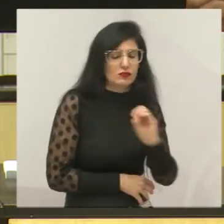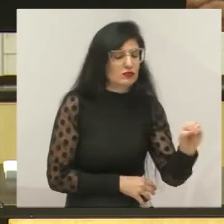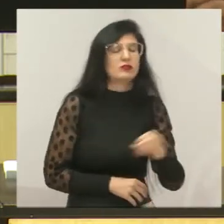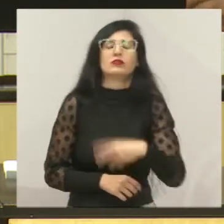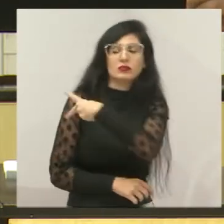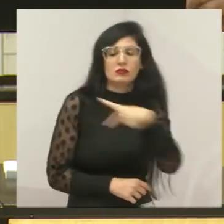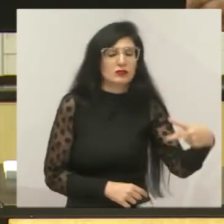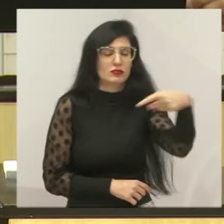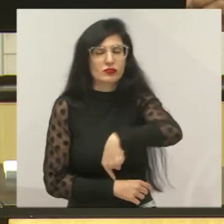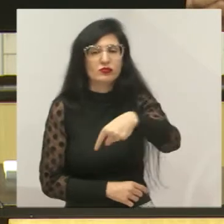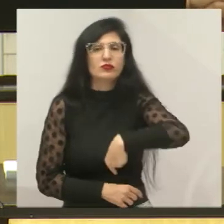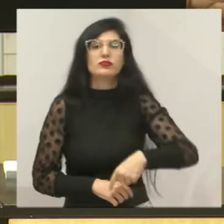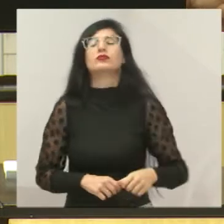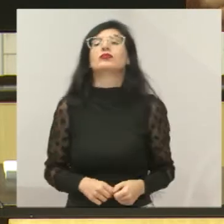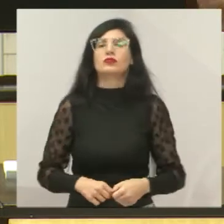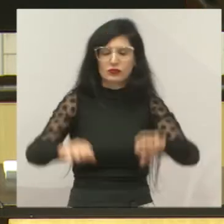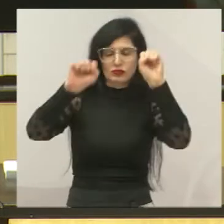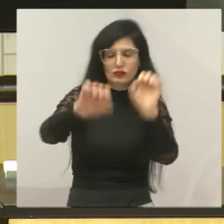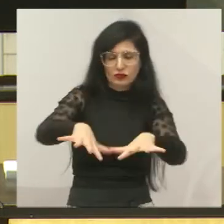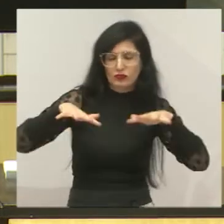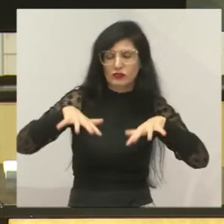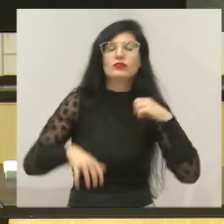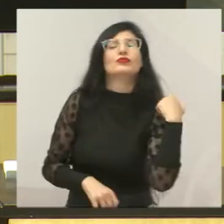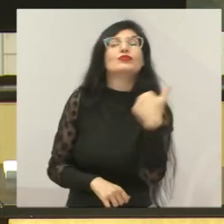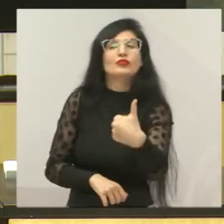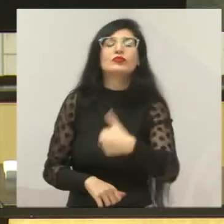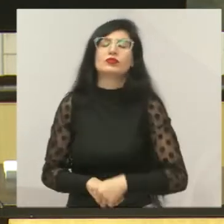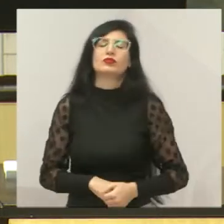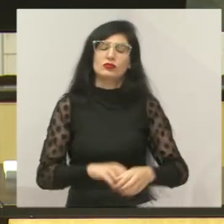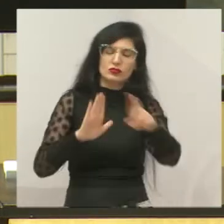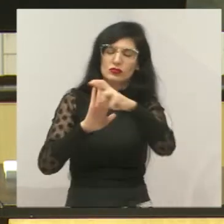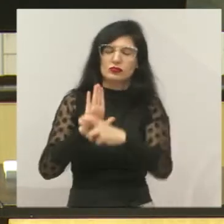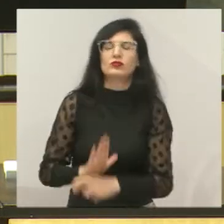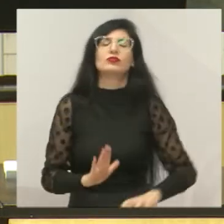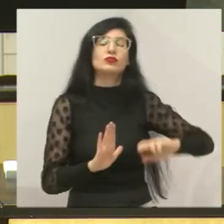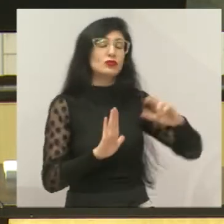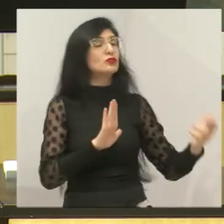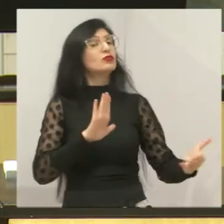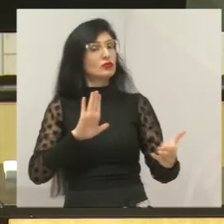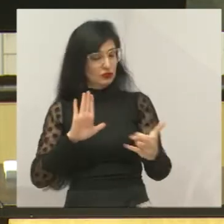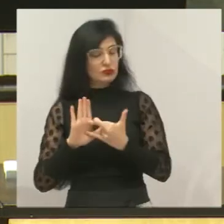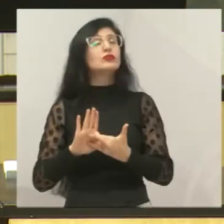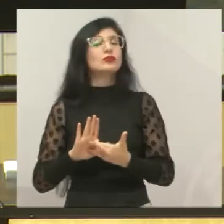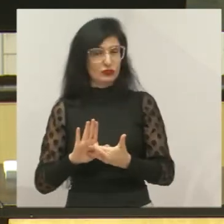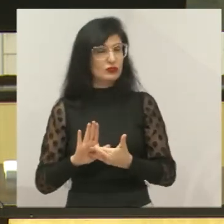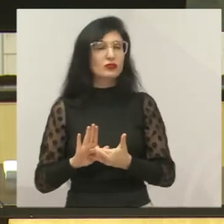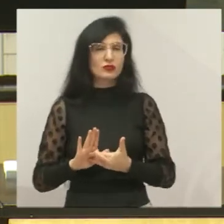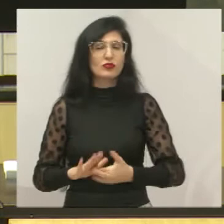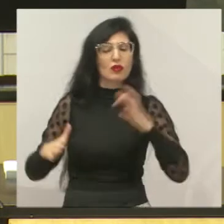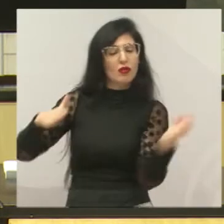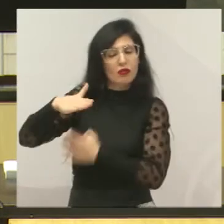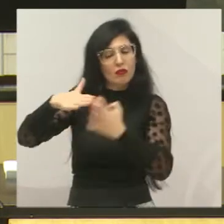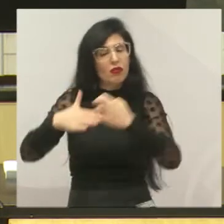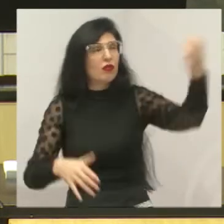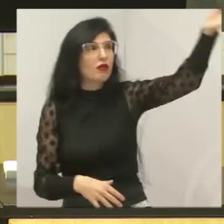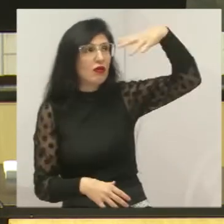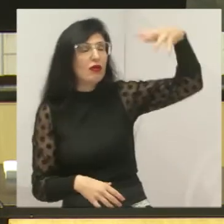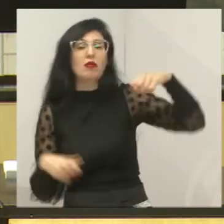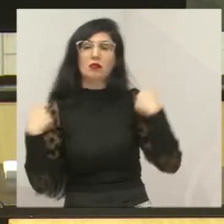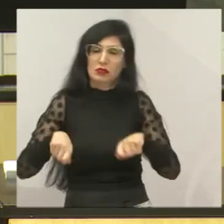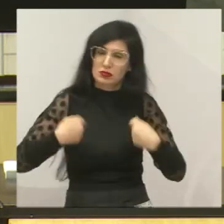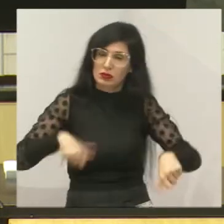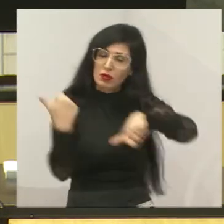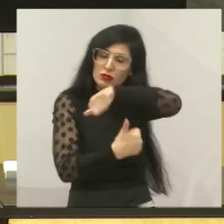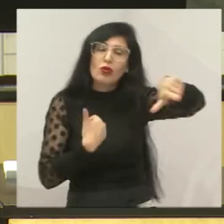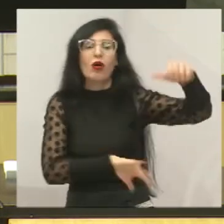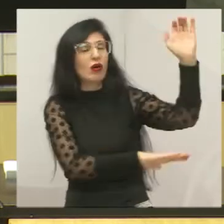desta Casa, ouvido e aprovado pela Igreja de Plenário, cumpridas as formalidades regimentais, seja oficiado a IDP, solicitando a troca do